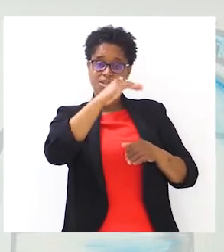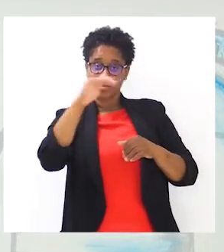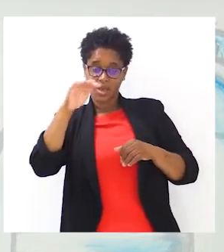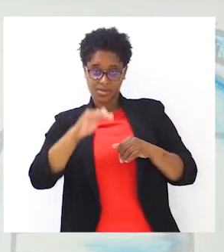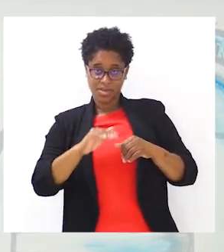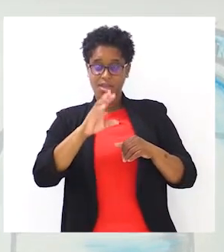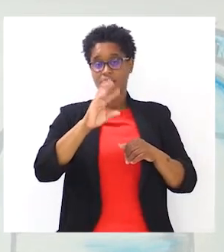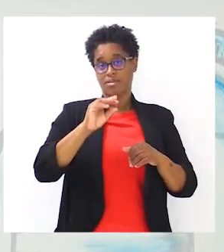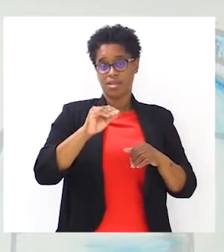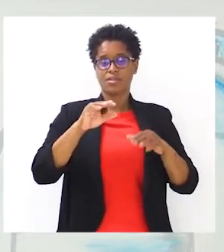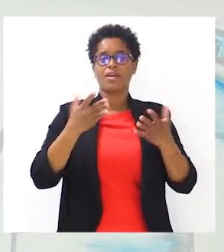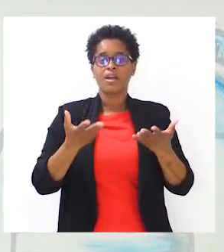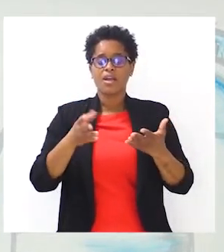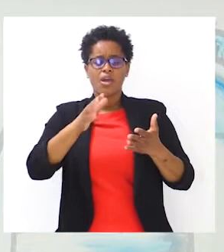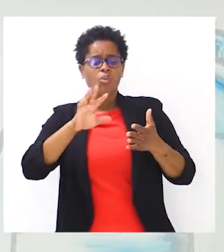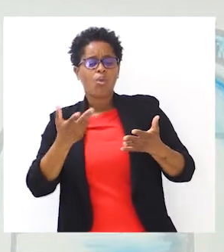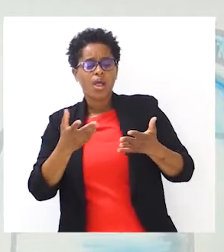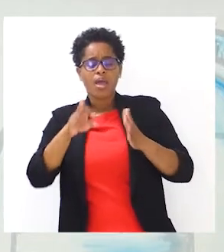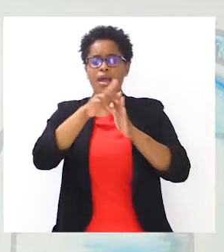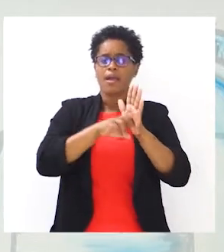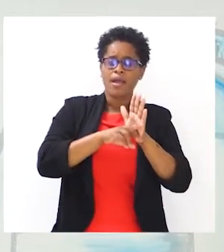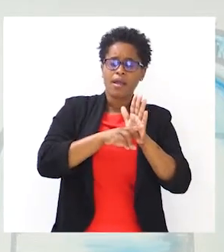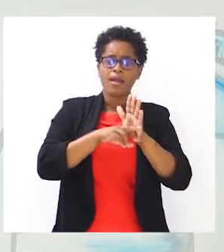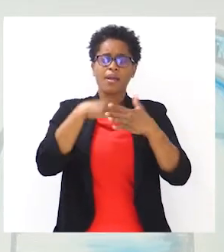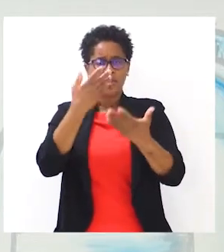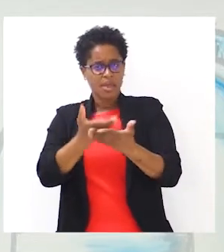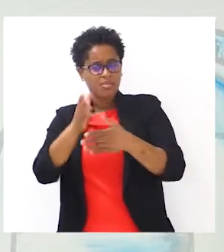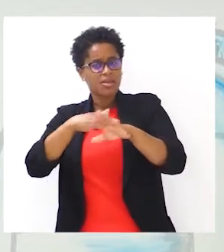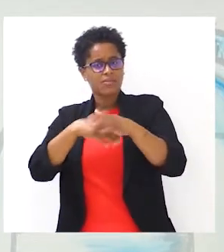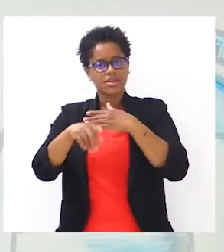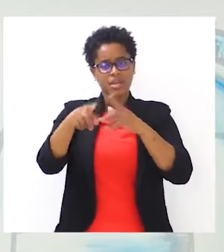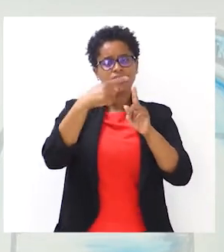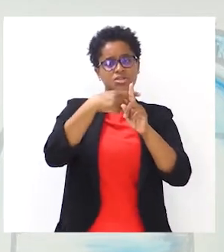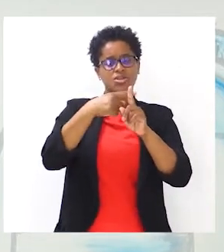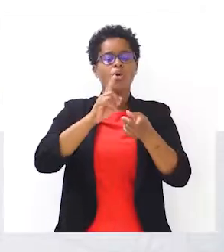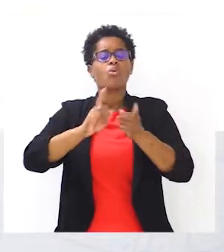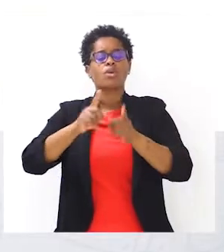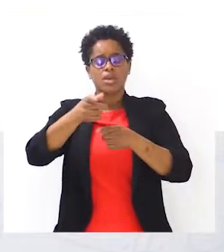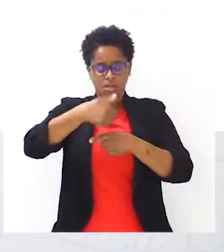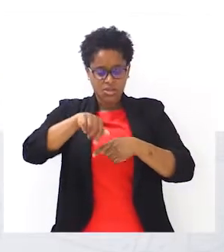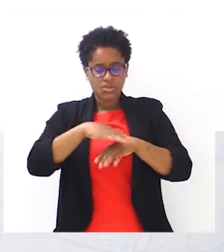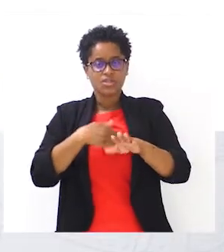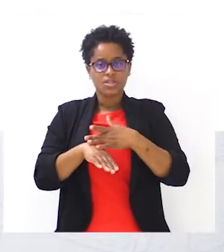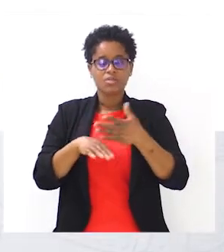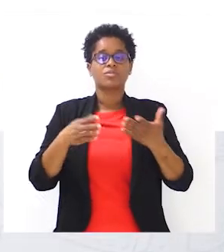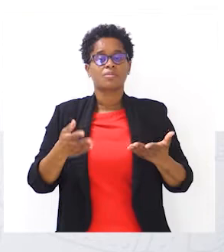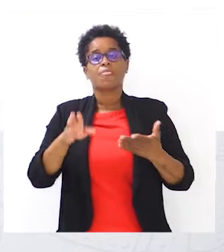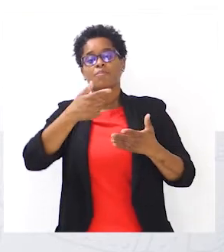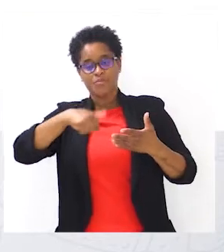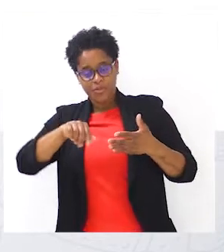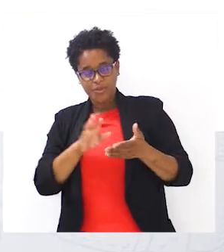regra aplicada para fazermos esta adição? O que é que nós fizemos? Nós